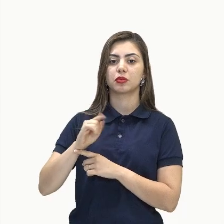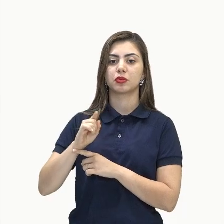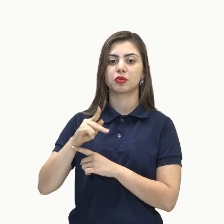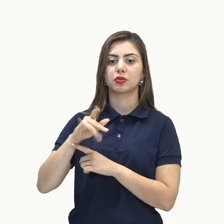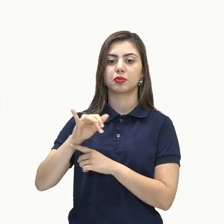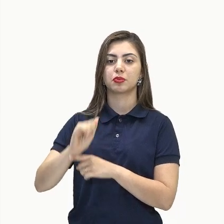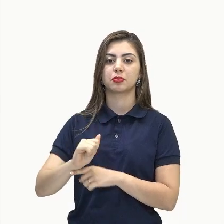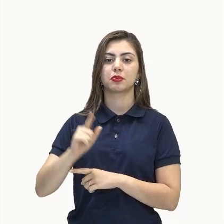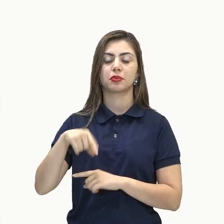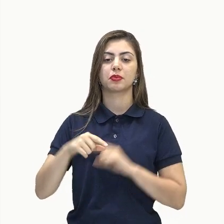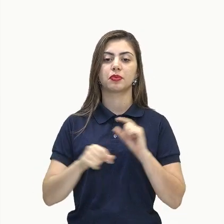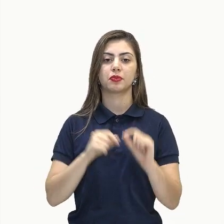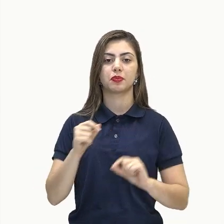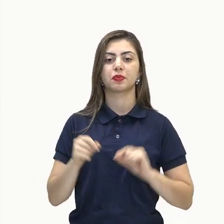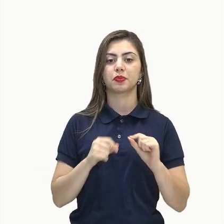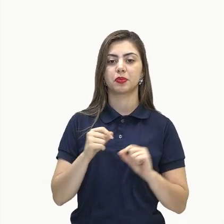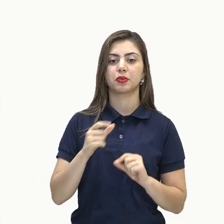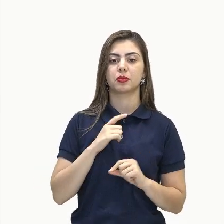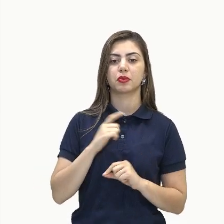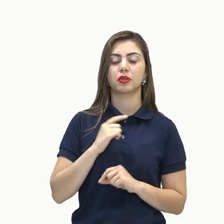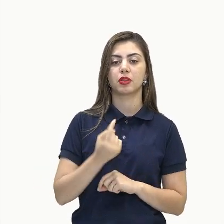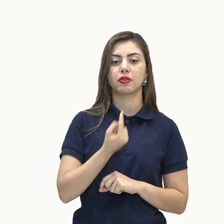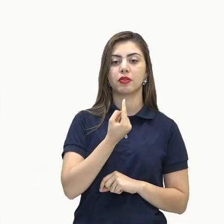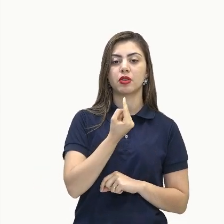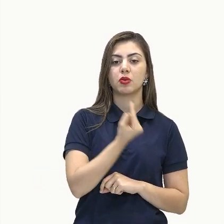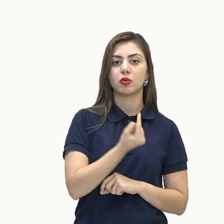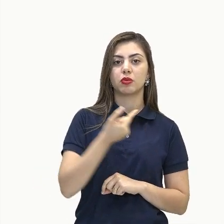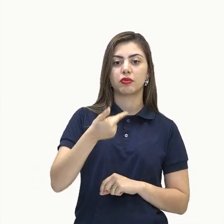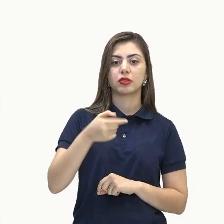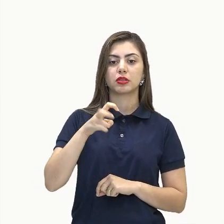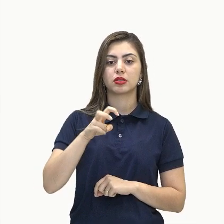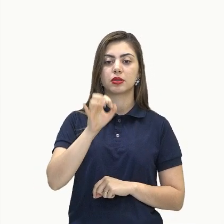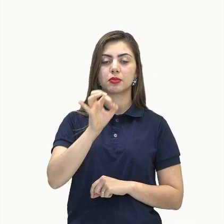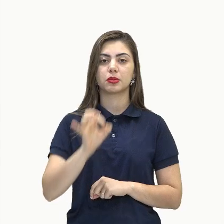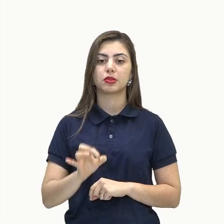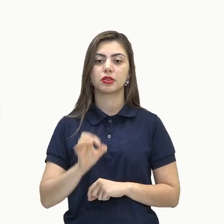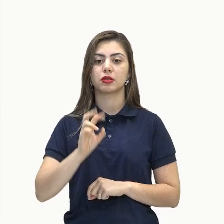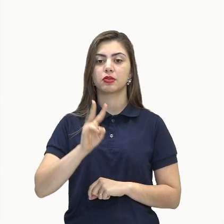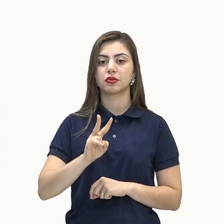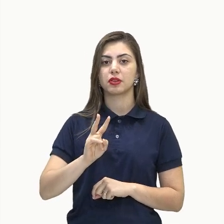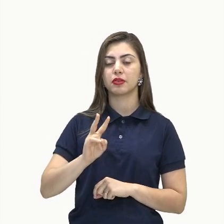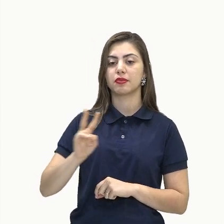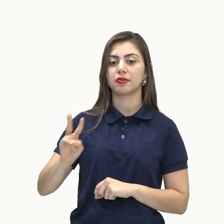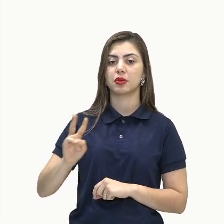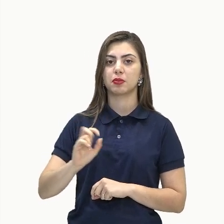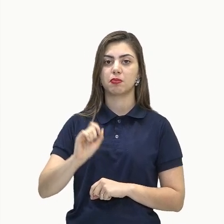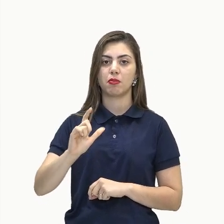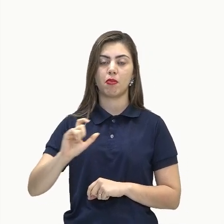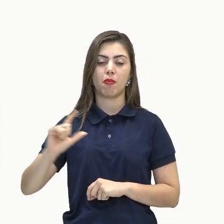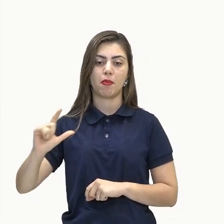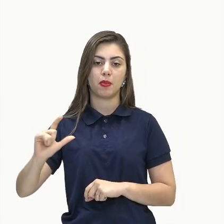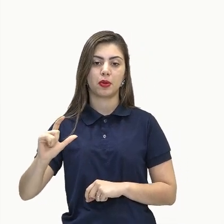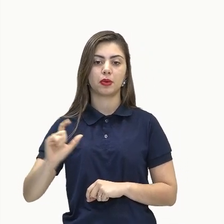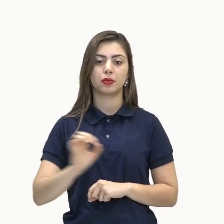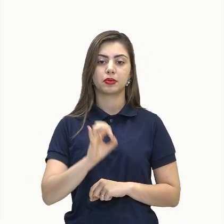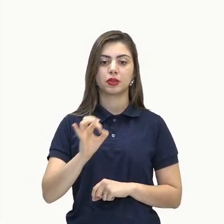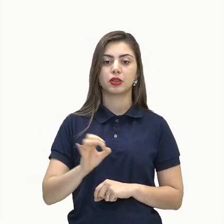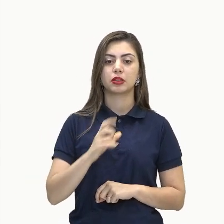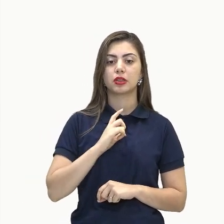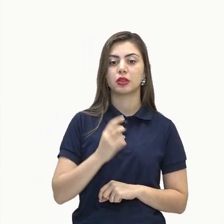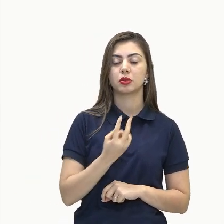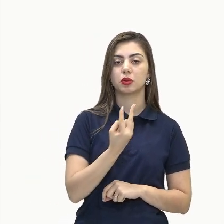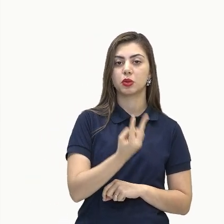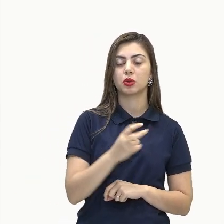ó, 25% de indivíduos Vzão, Vzão, apresentando aí 2 indivíduos Vzão, Vzinho, ou